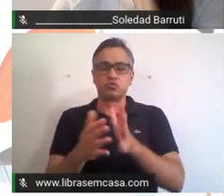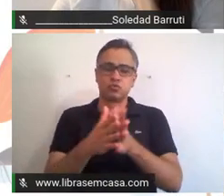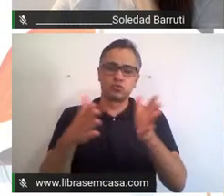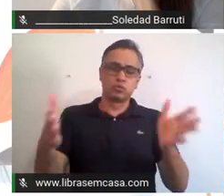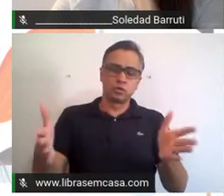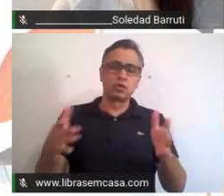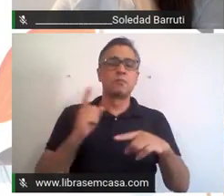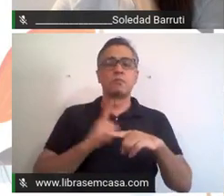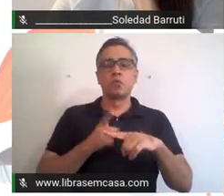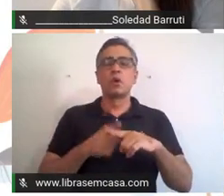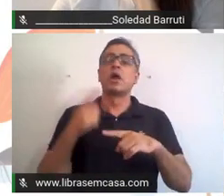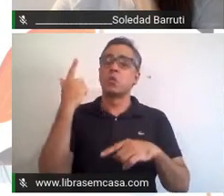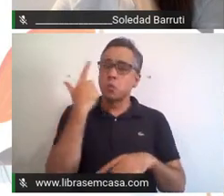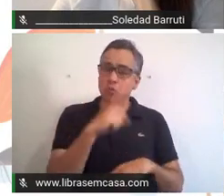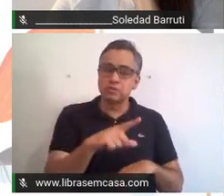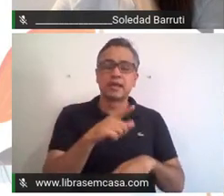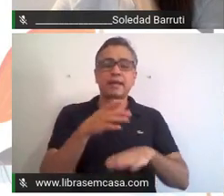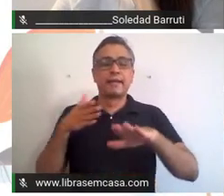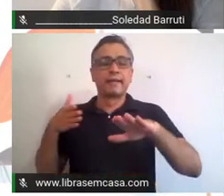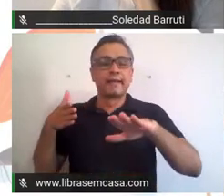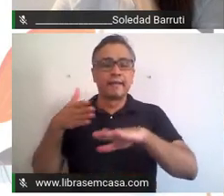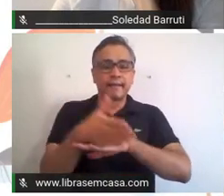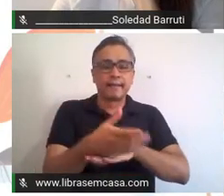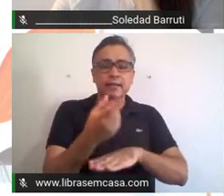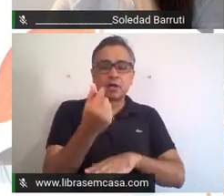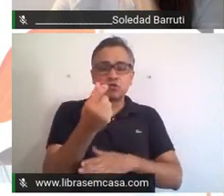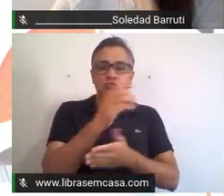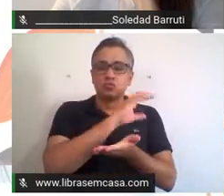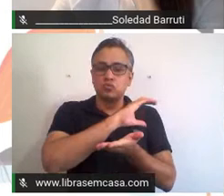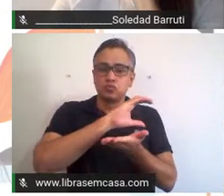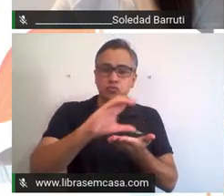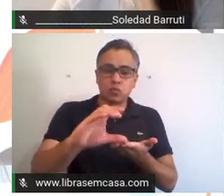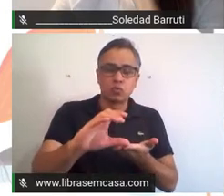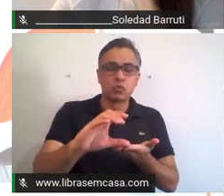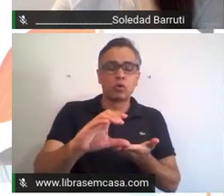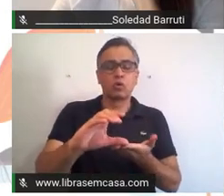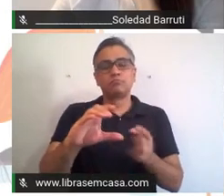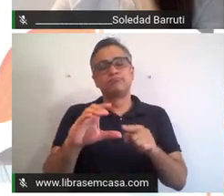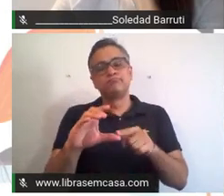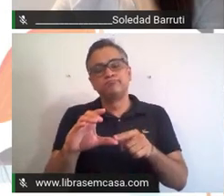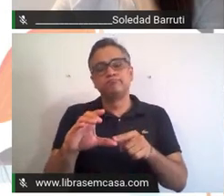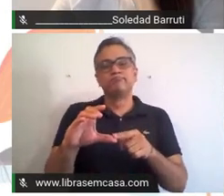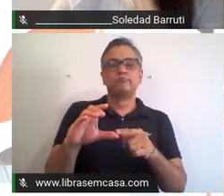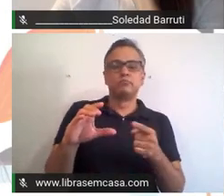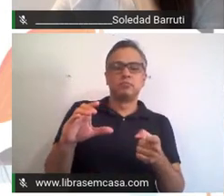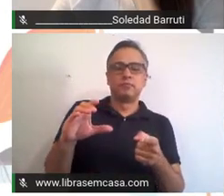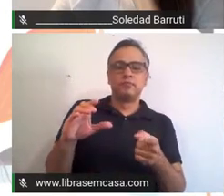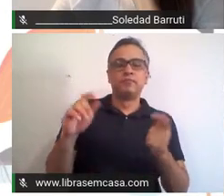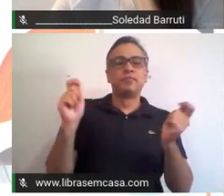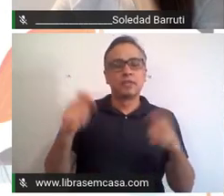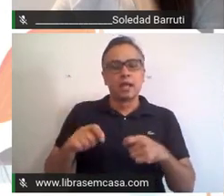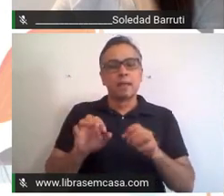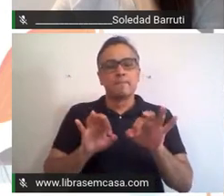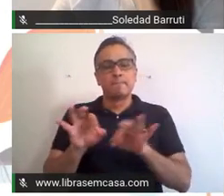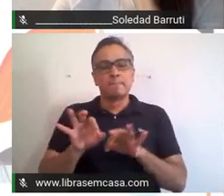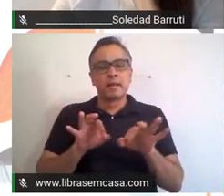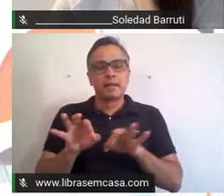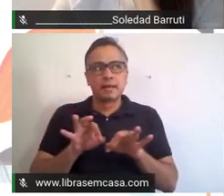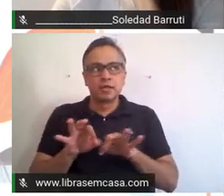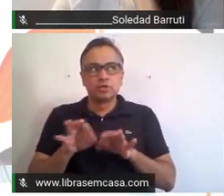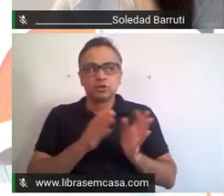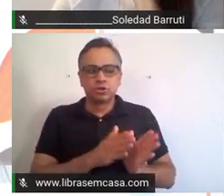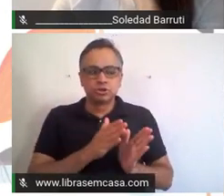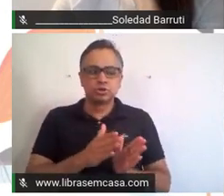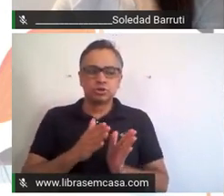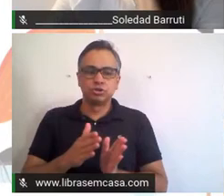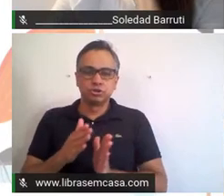entrada de recursos financeiros, por exemplo, que faz com que ela possa planejar sua produção, organizar